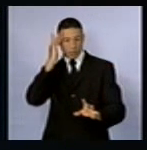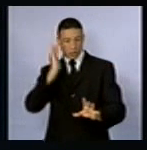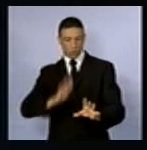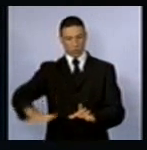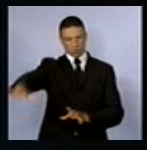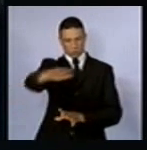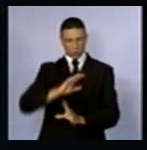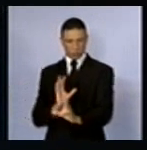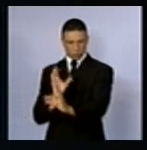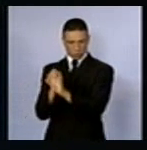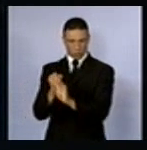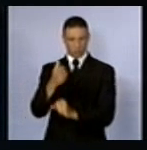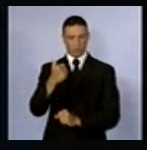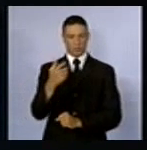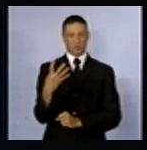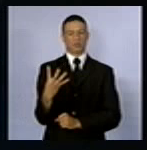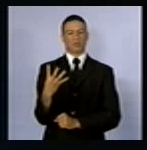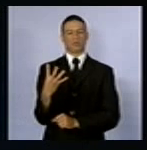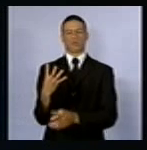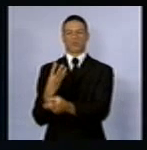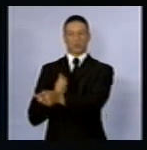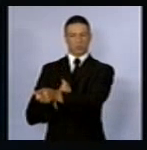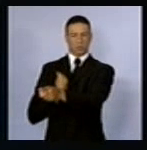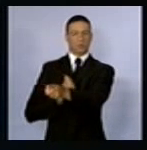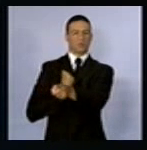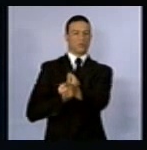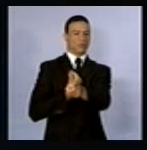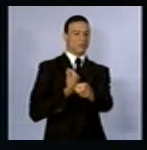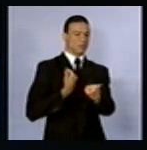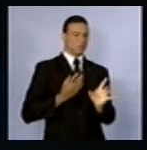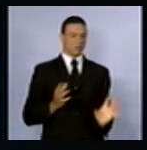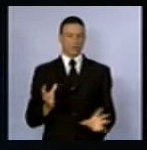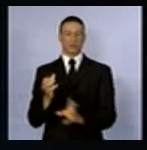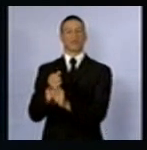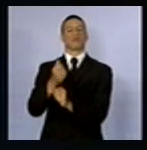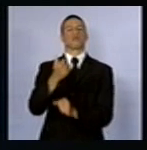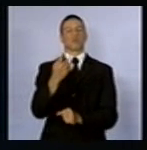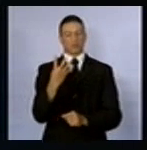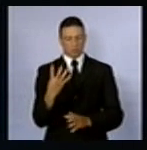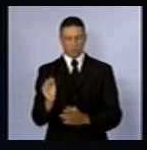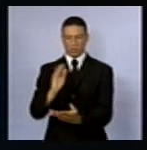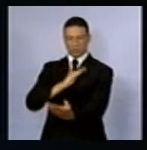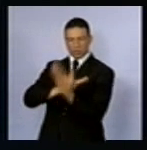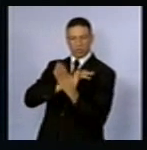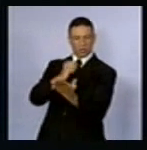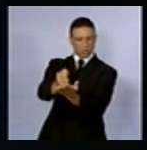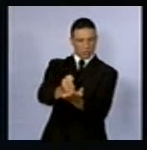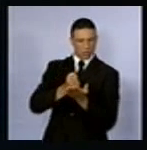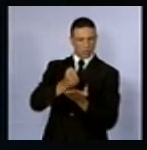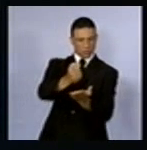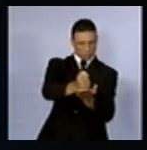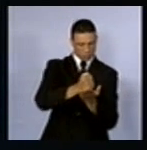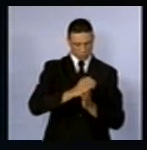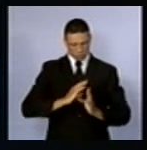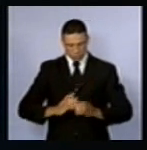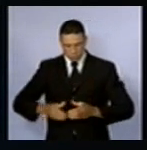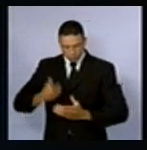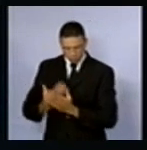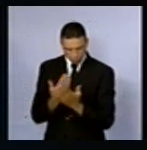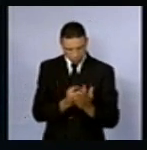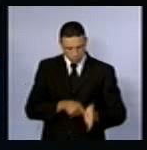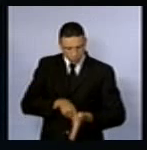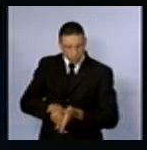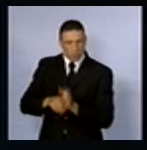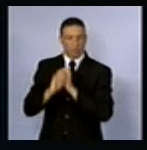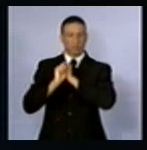e diferentes agentes participando para eh contribuir com essas 74 contribuições que